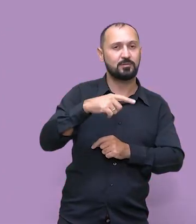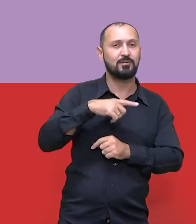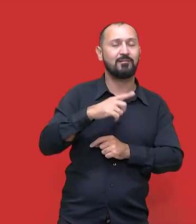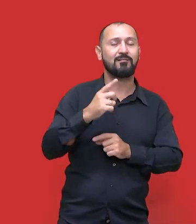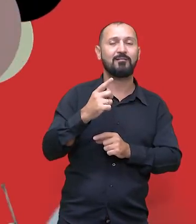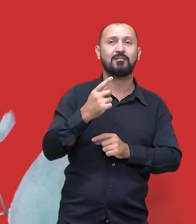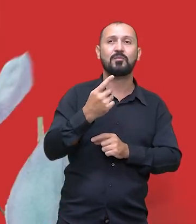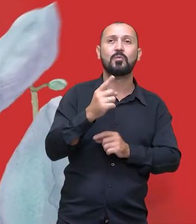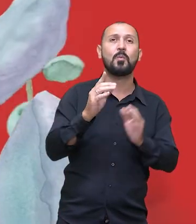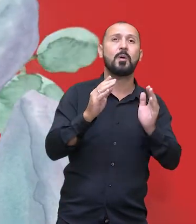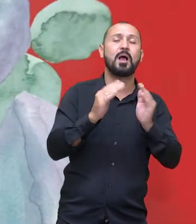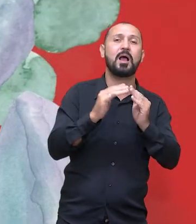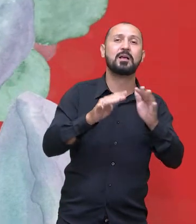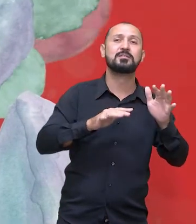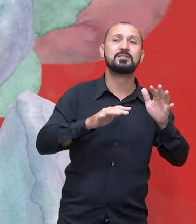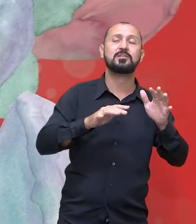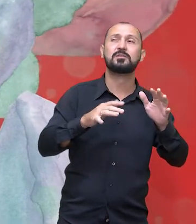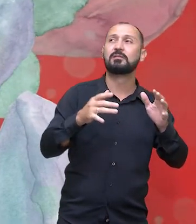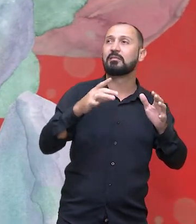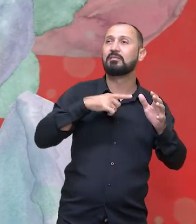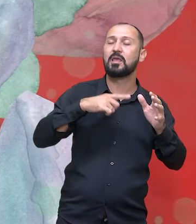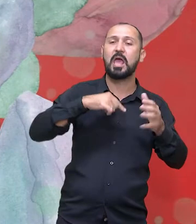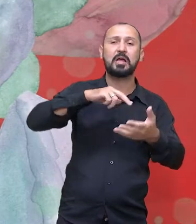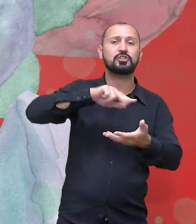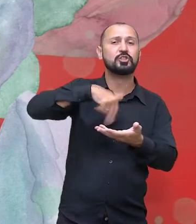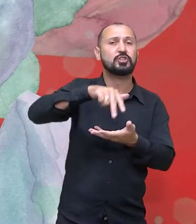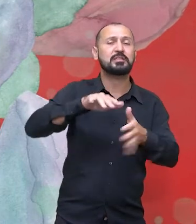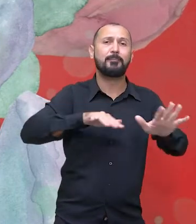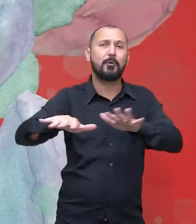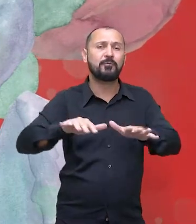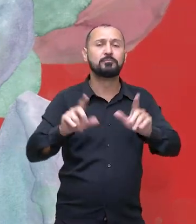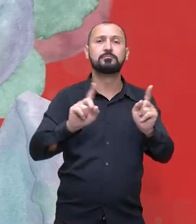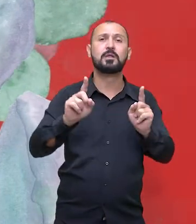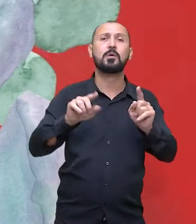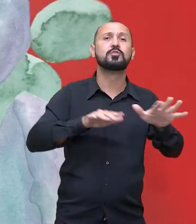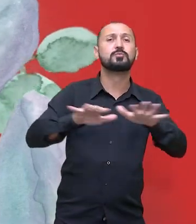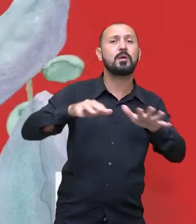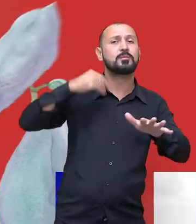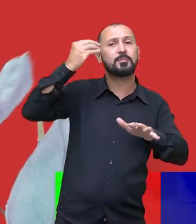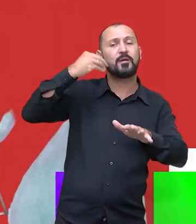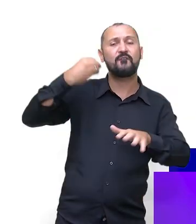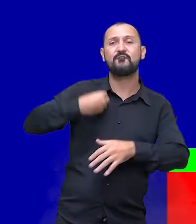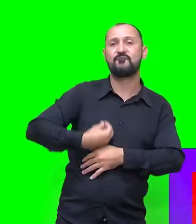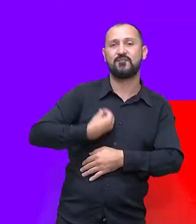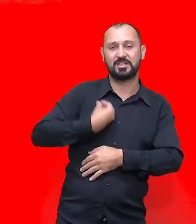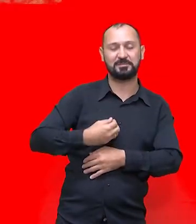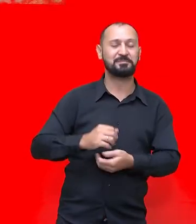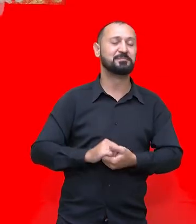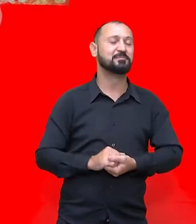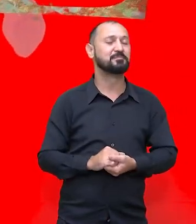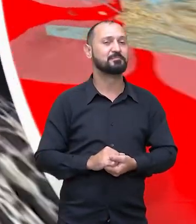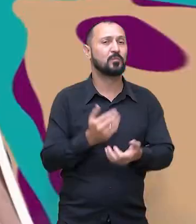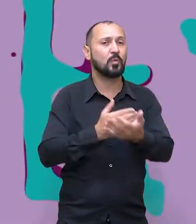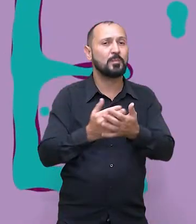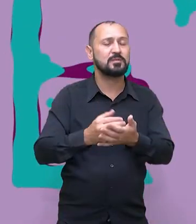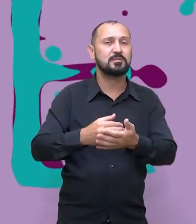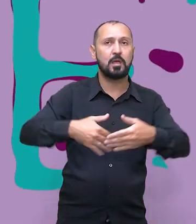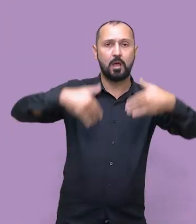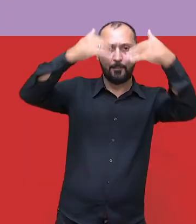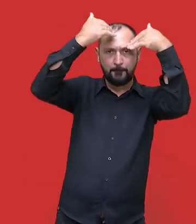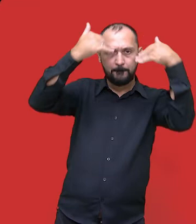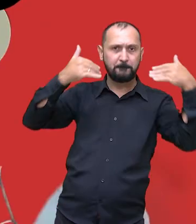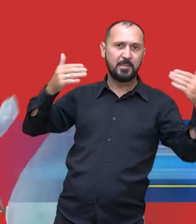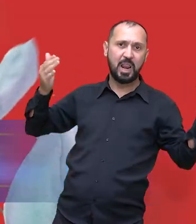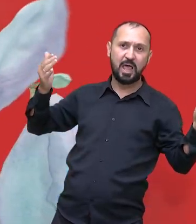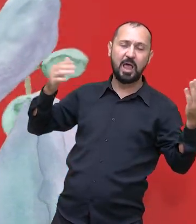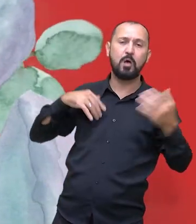não é uma casa de movimentos de dança, mas de movimentos e experiências de vida. Eu comecei a fazer